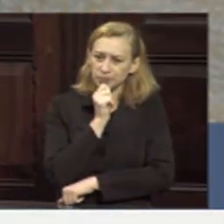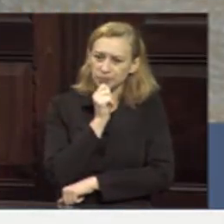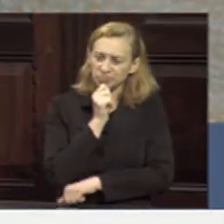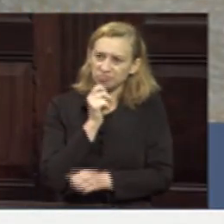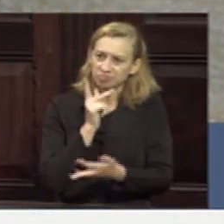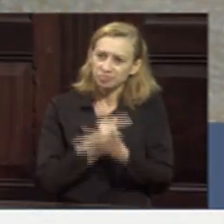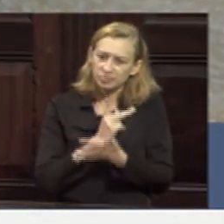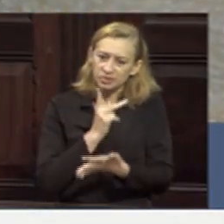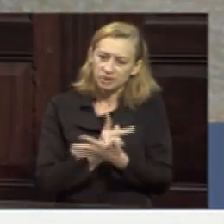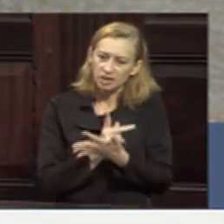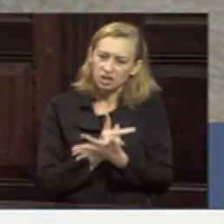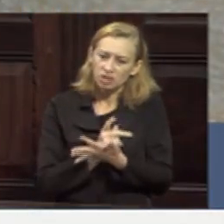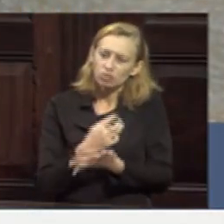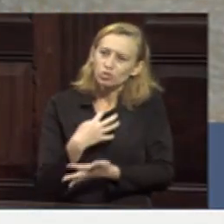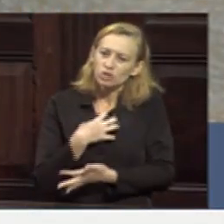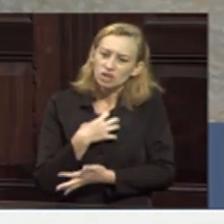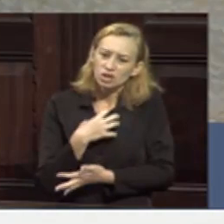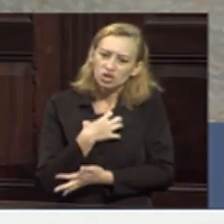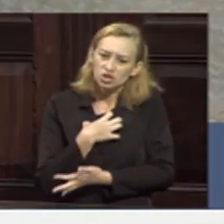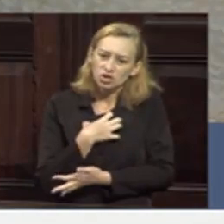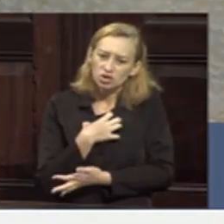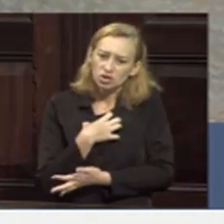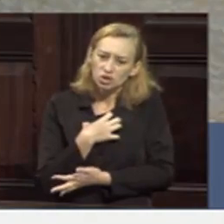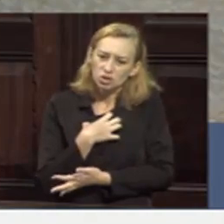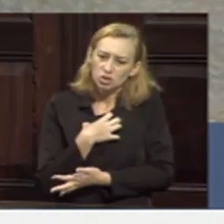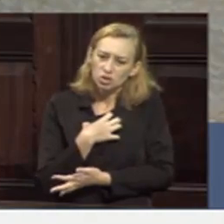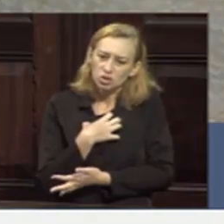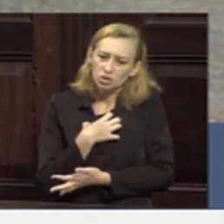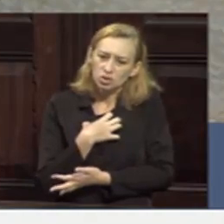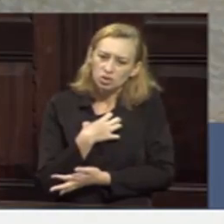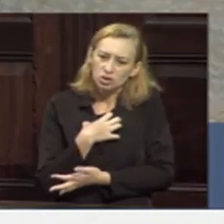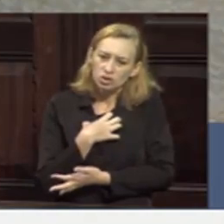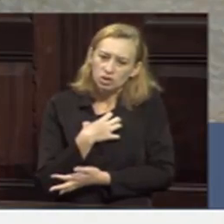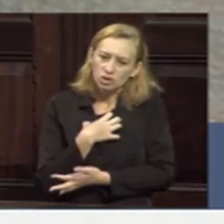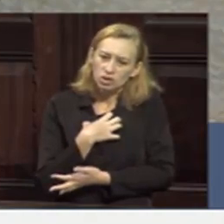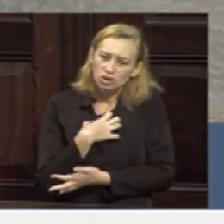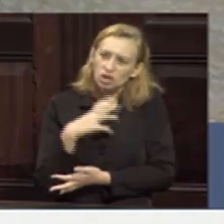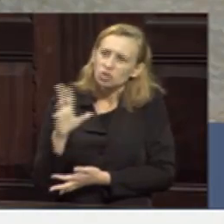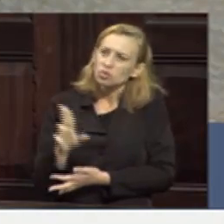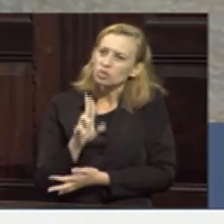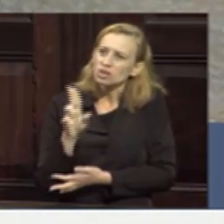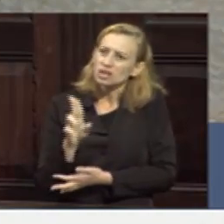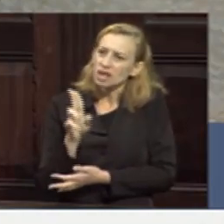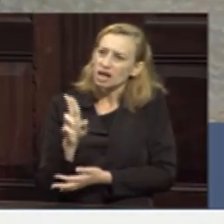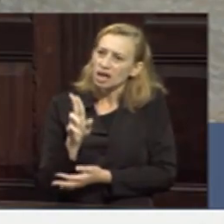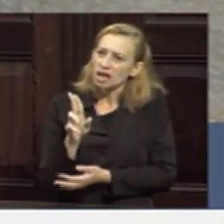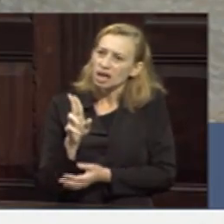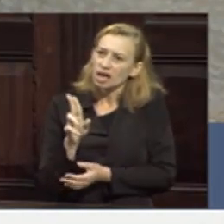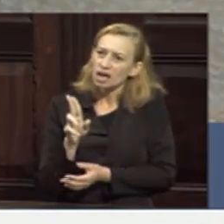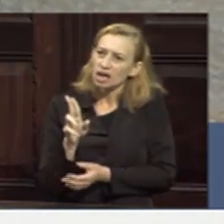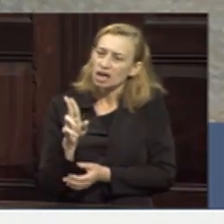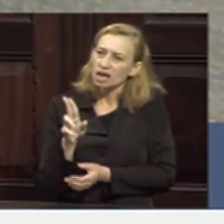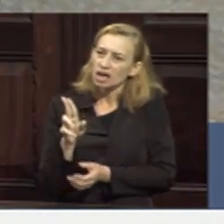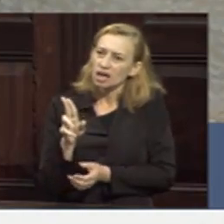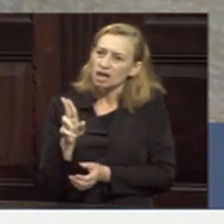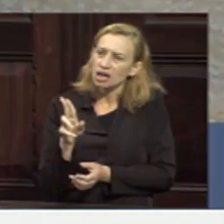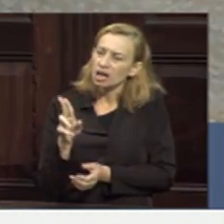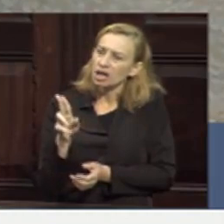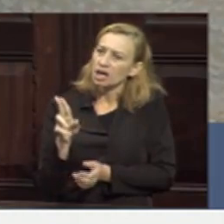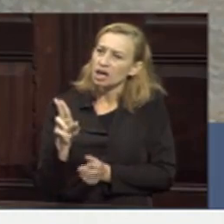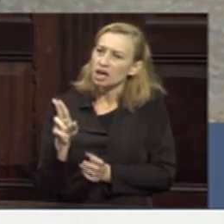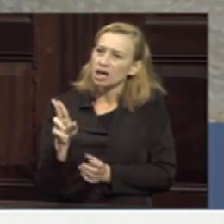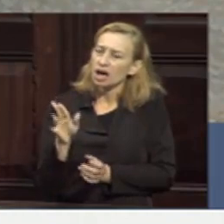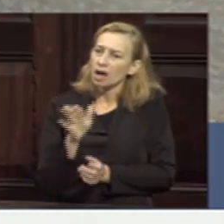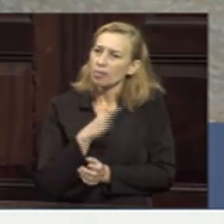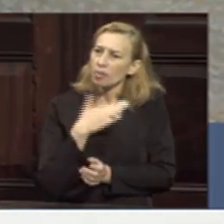erre no sentido de usar essa morte trágica para fazer política.